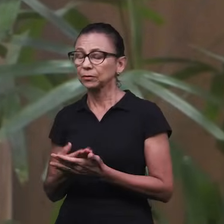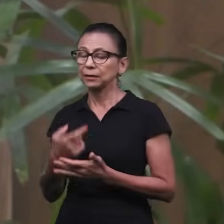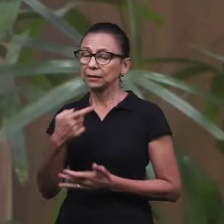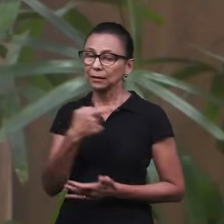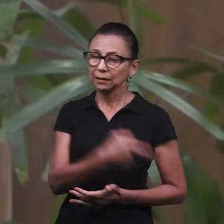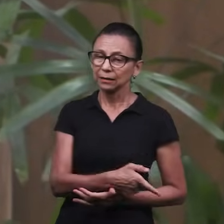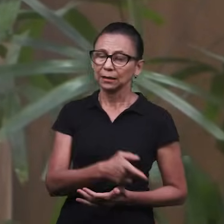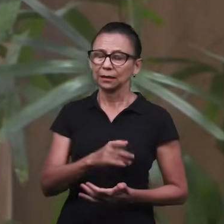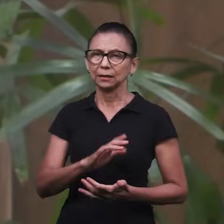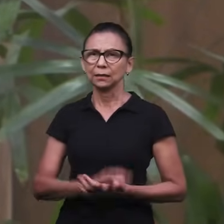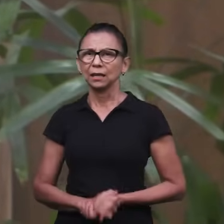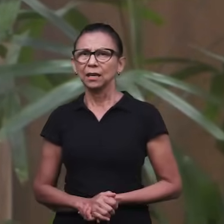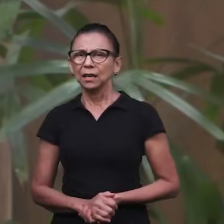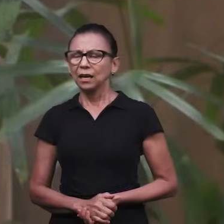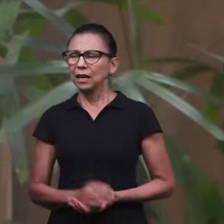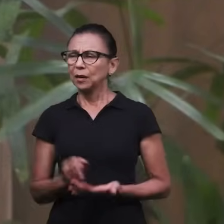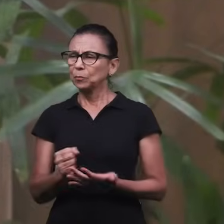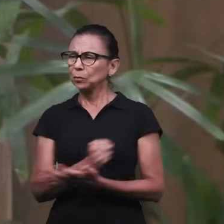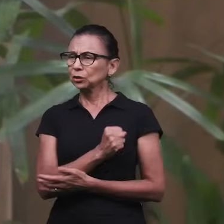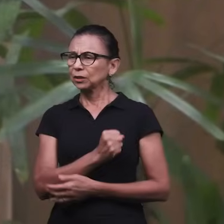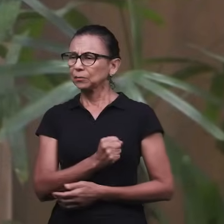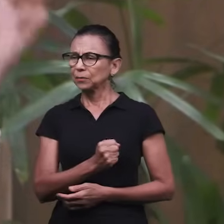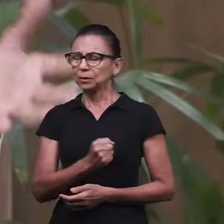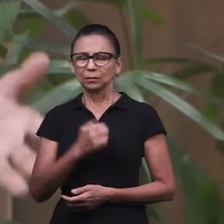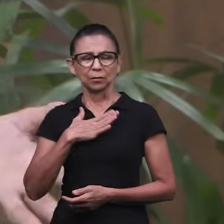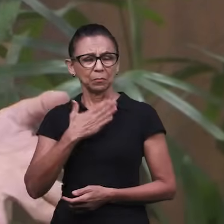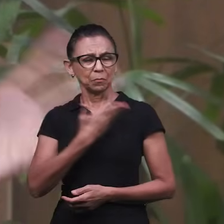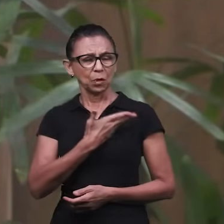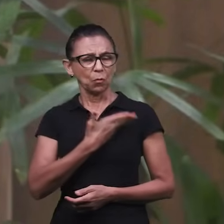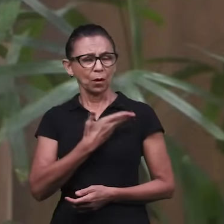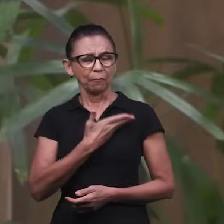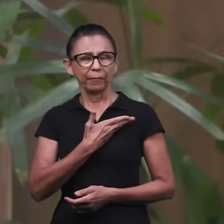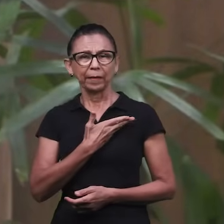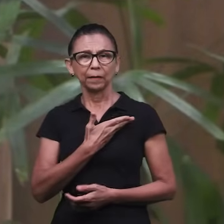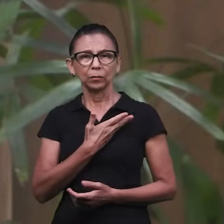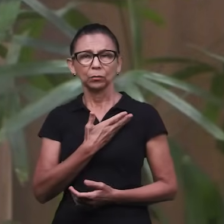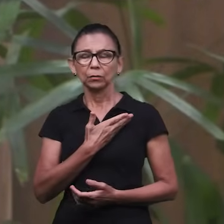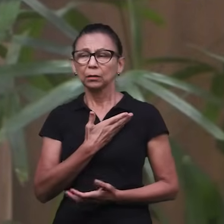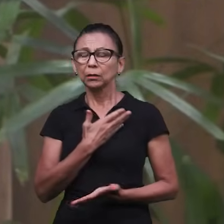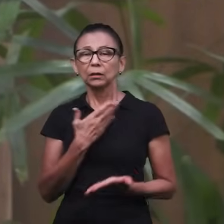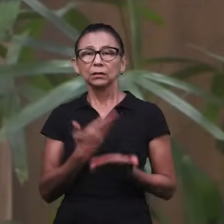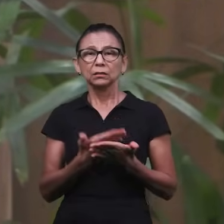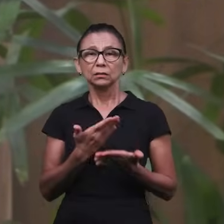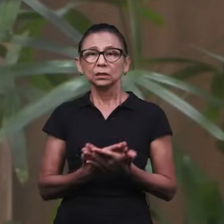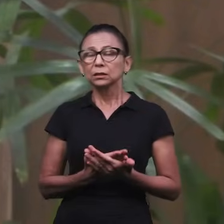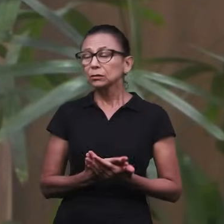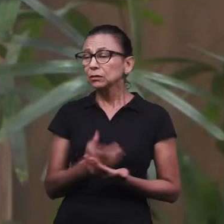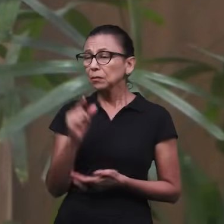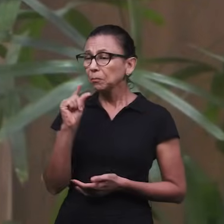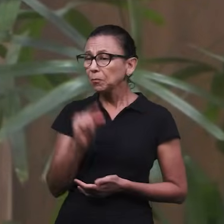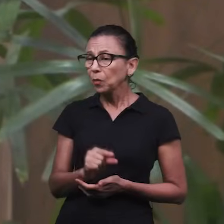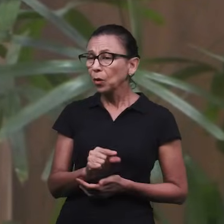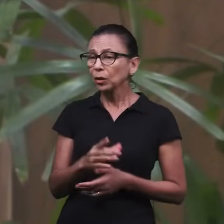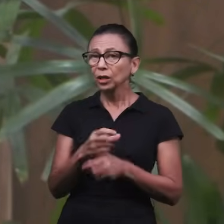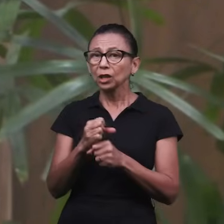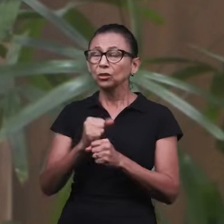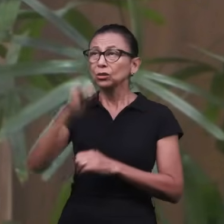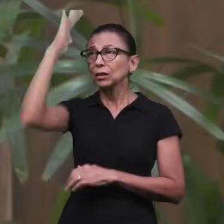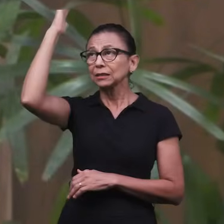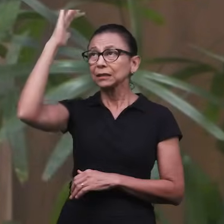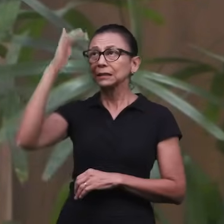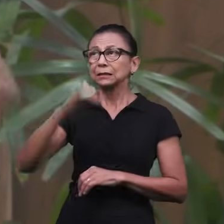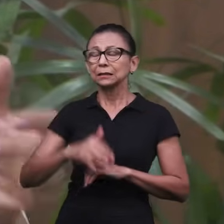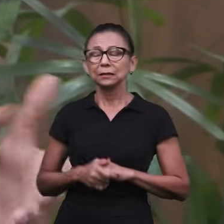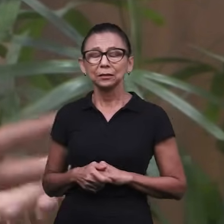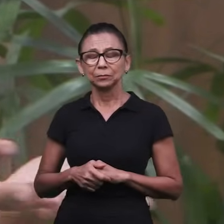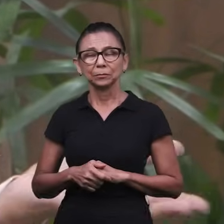Parece que o colega estuda menos que eu e consegue. Por quê? Né? Porque minha atenção ela é deficitária. Mas, olha como eu consigo fazer